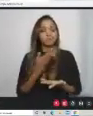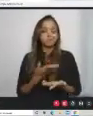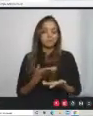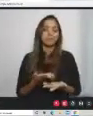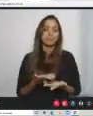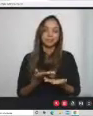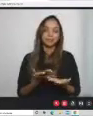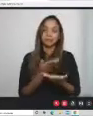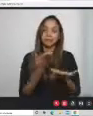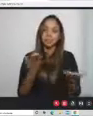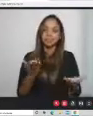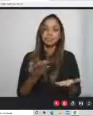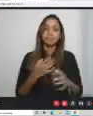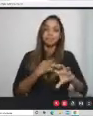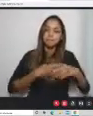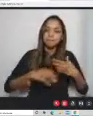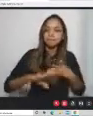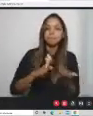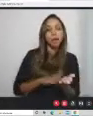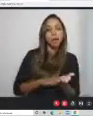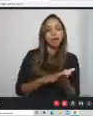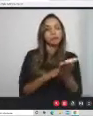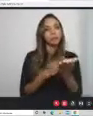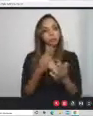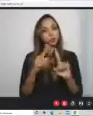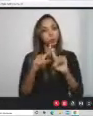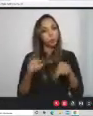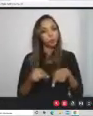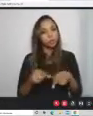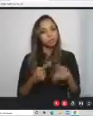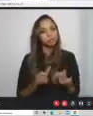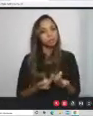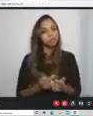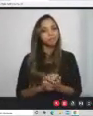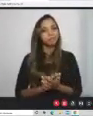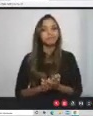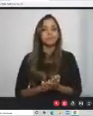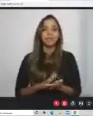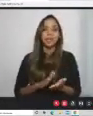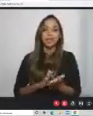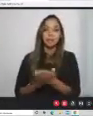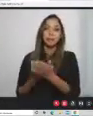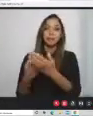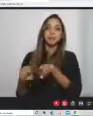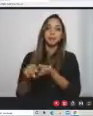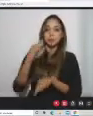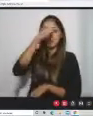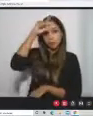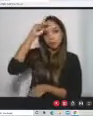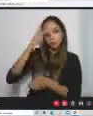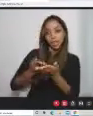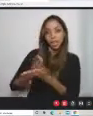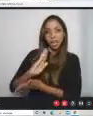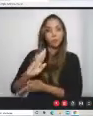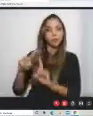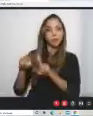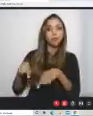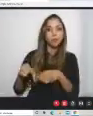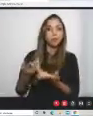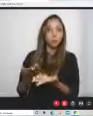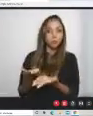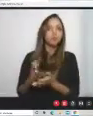Excelência em apresentar um projeto dessa ordem. E parabéns ao prefeito também por sancionar um projeto dessa magnitude, que ele gere